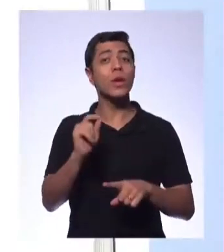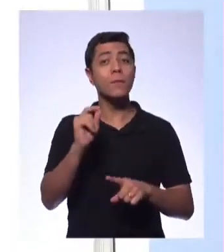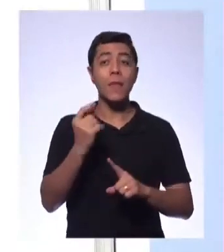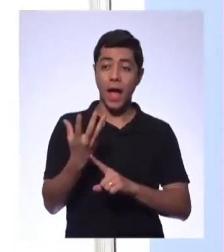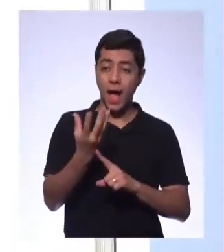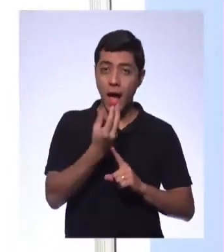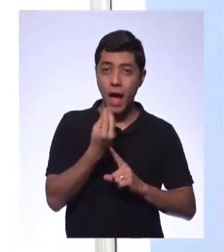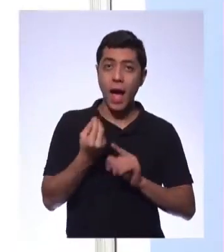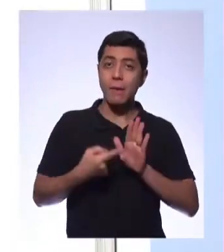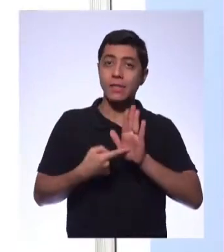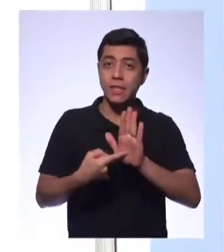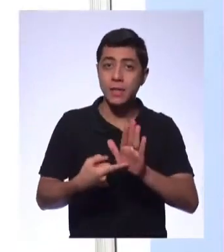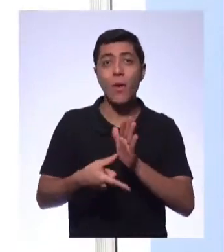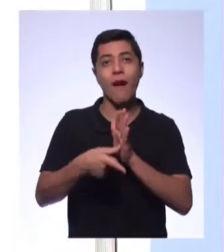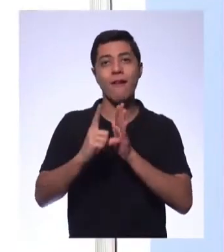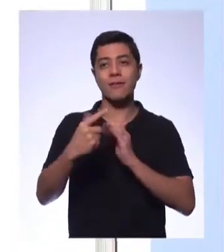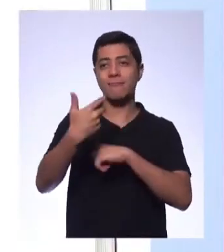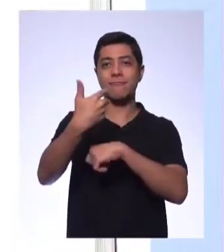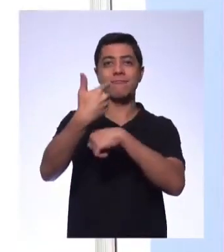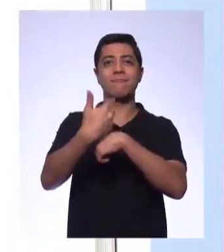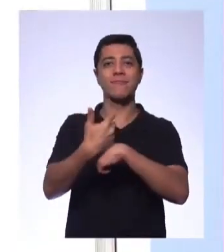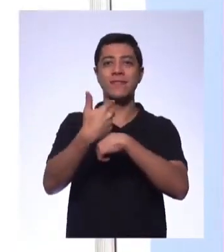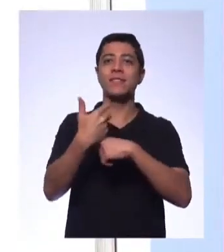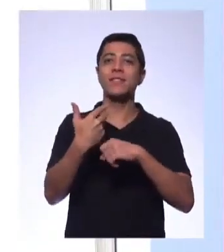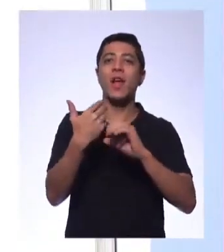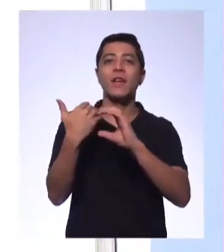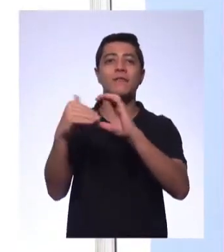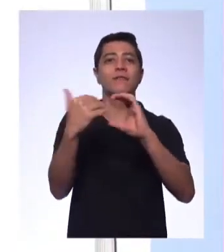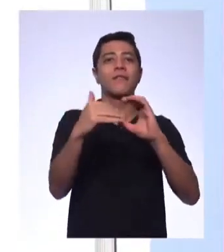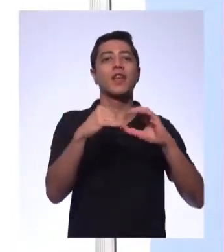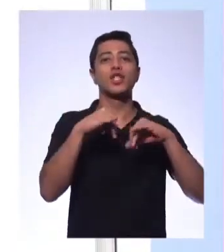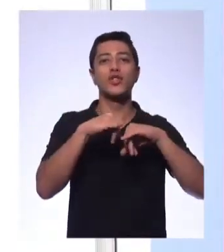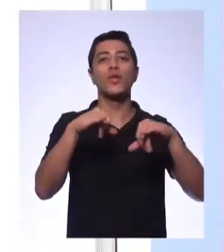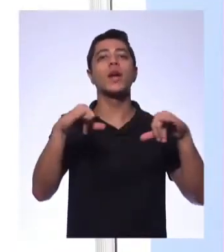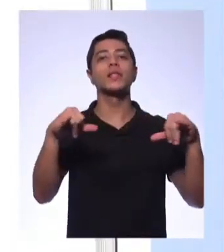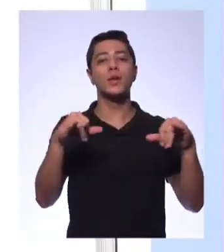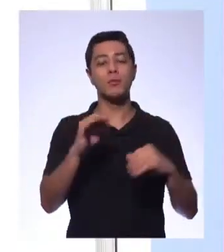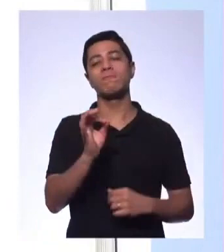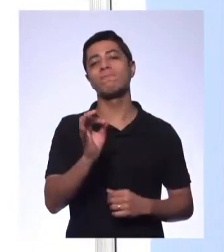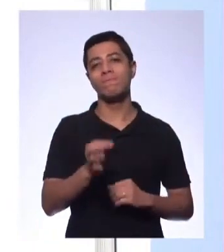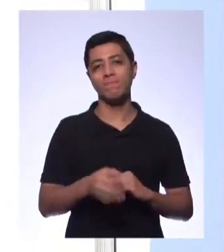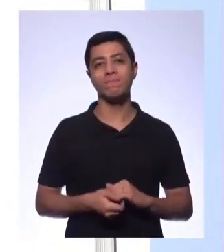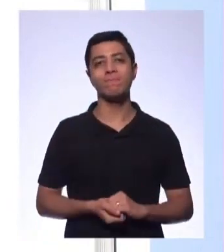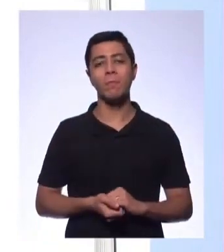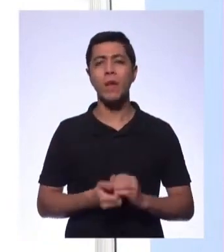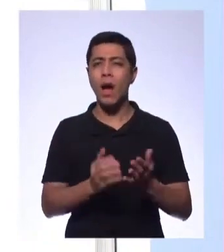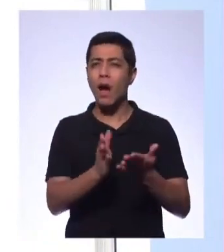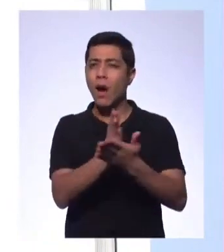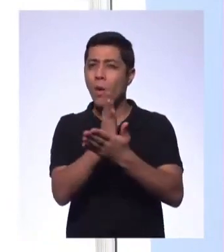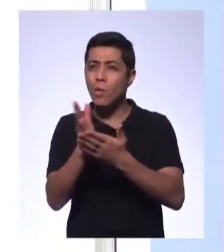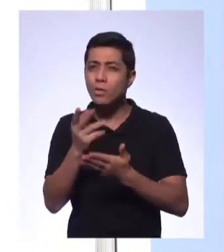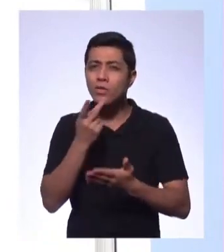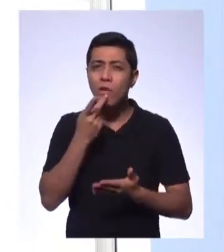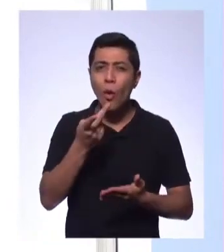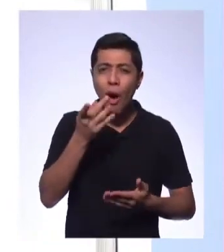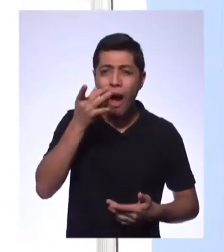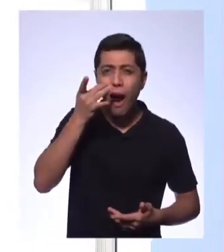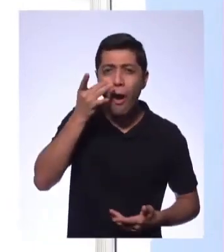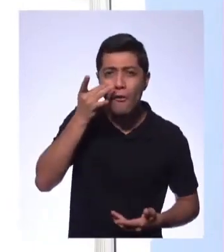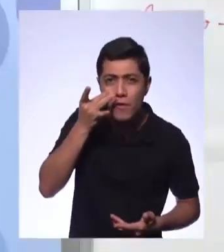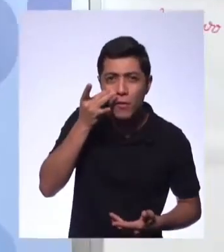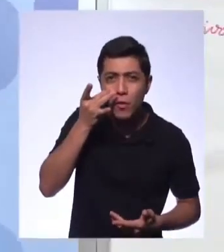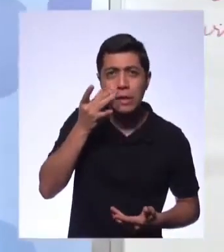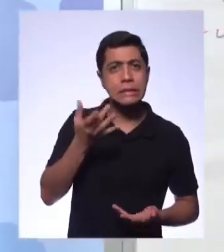tá? Agora a gente vai citar um pouquinho, gente. Teve um aluno que citou ao vivo, mas na pandemia, ao vivo, está tendo coisa ao vivo na pandemia?